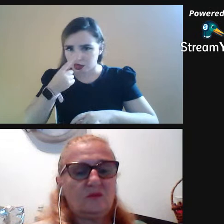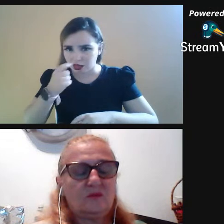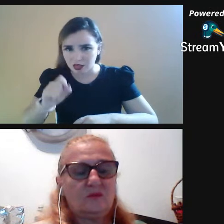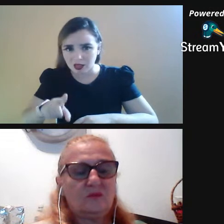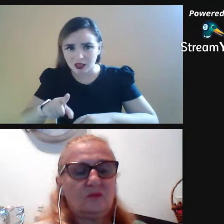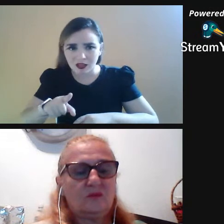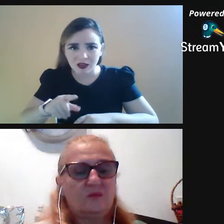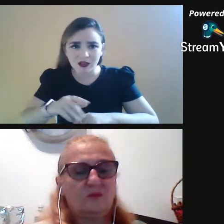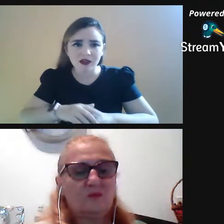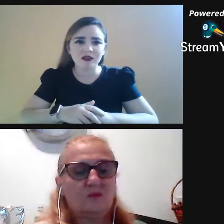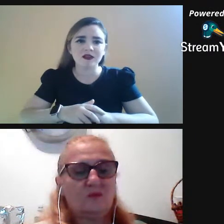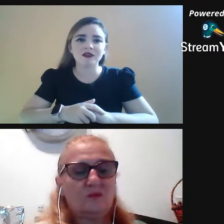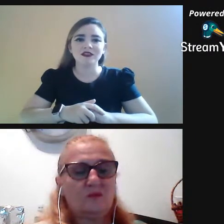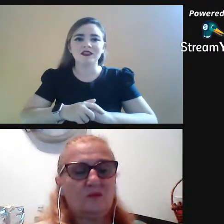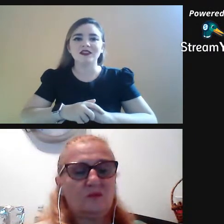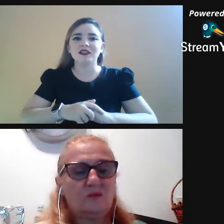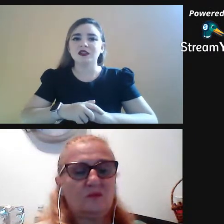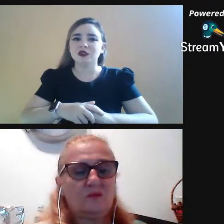Ilha Sentinela.